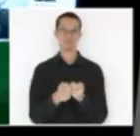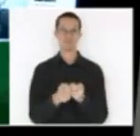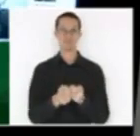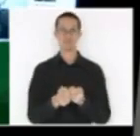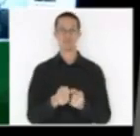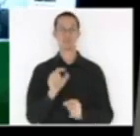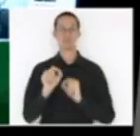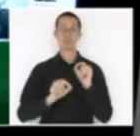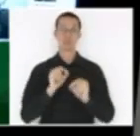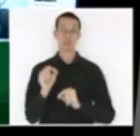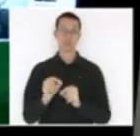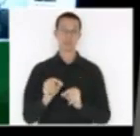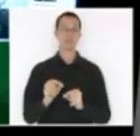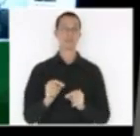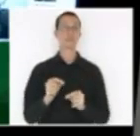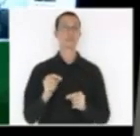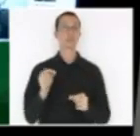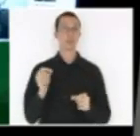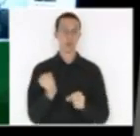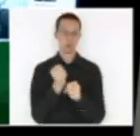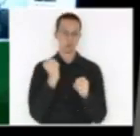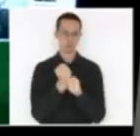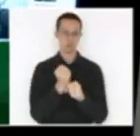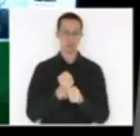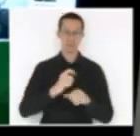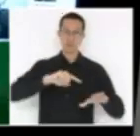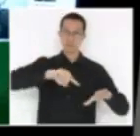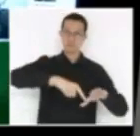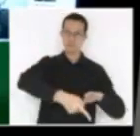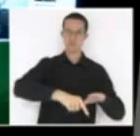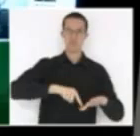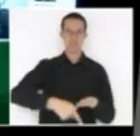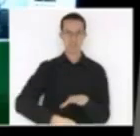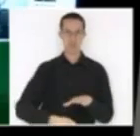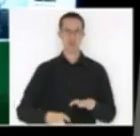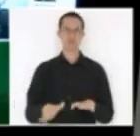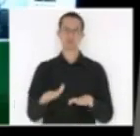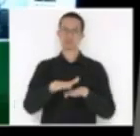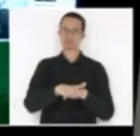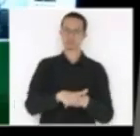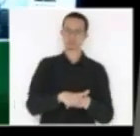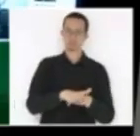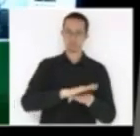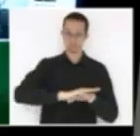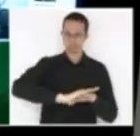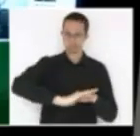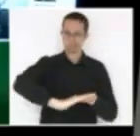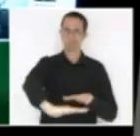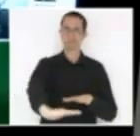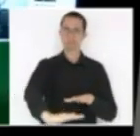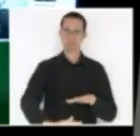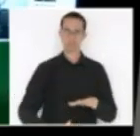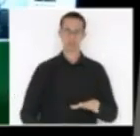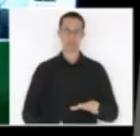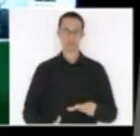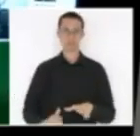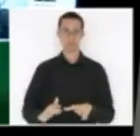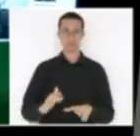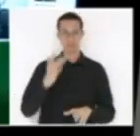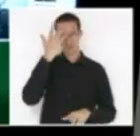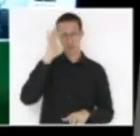operação tapa-buraco, já que, naquela ocasião, eu não sei se estava pior do que